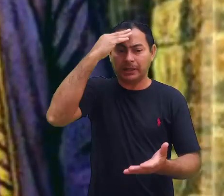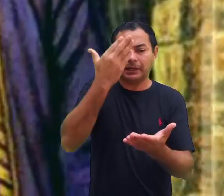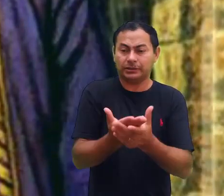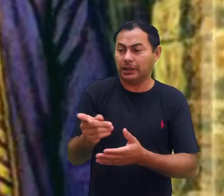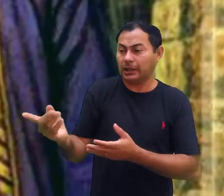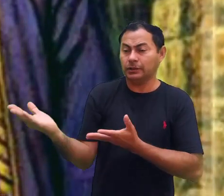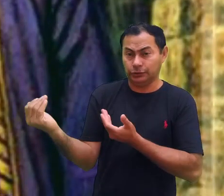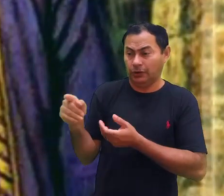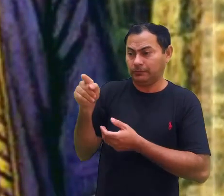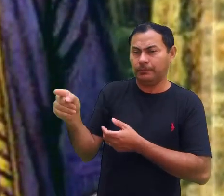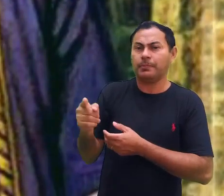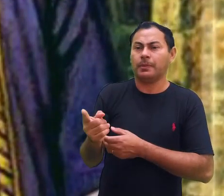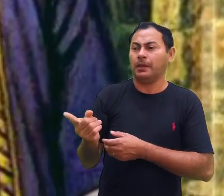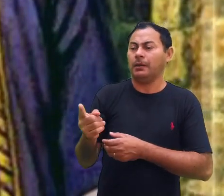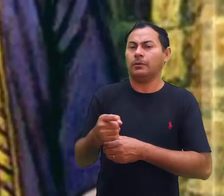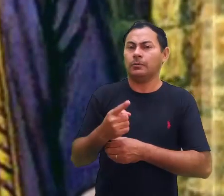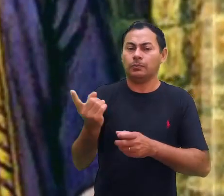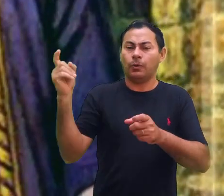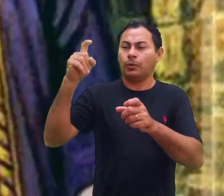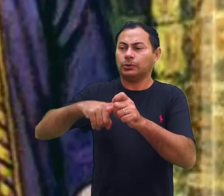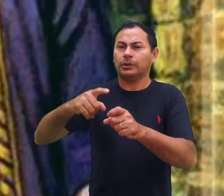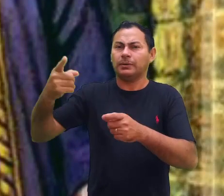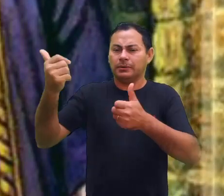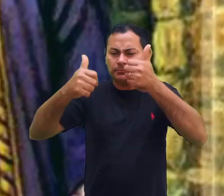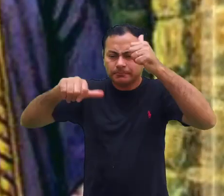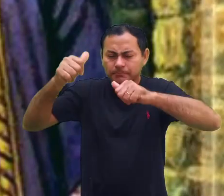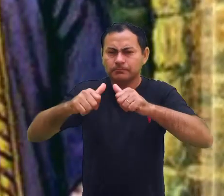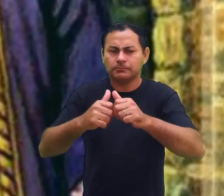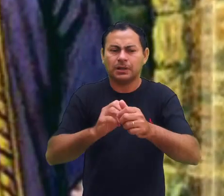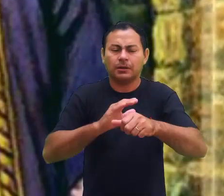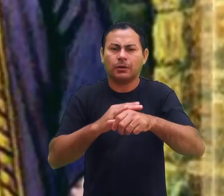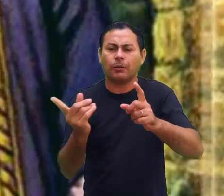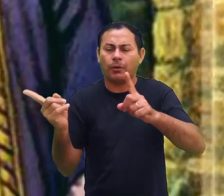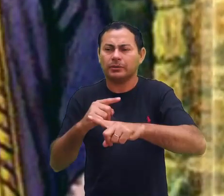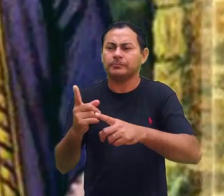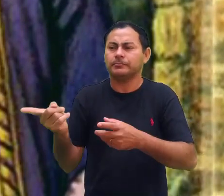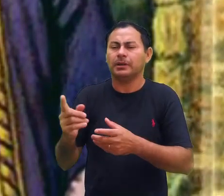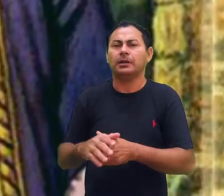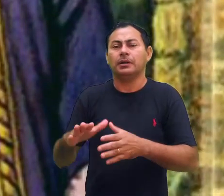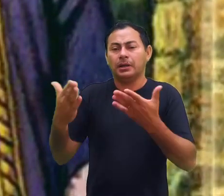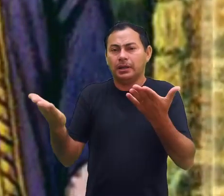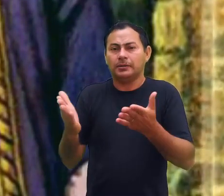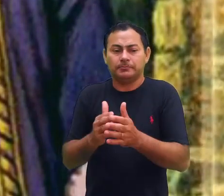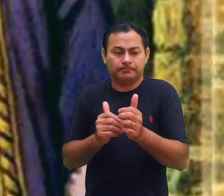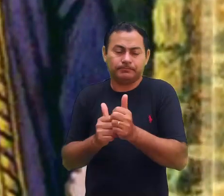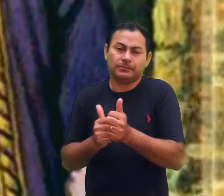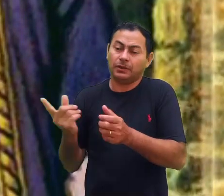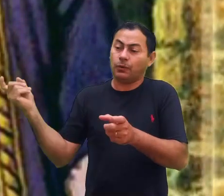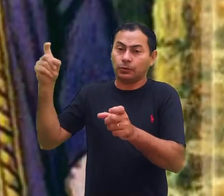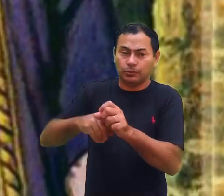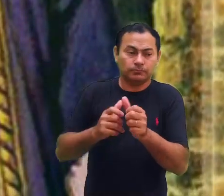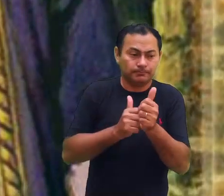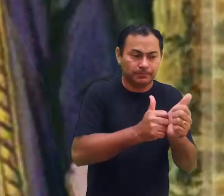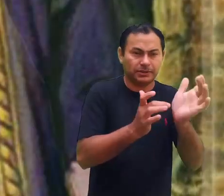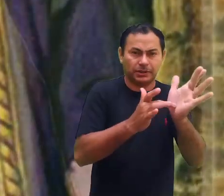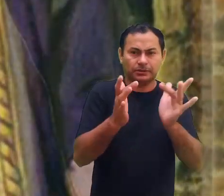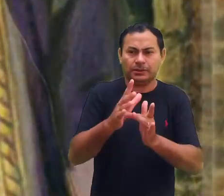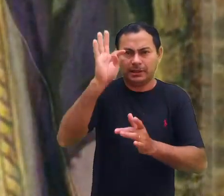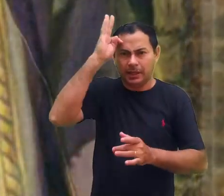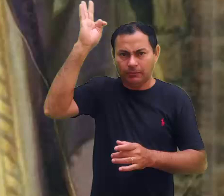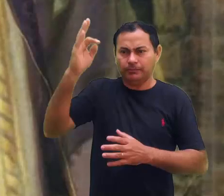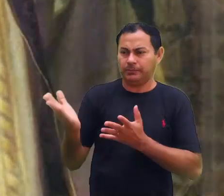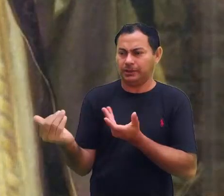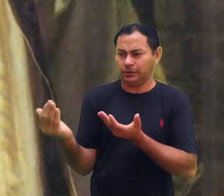acredita que aquele jovem voltou depois de avaliar os prós e contras, e ele acabou seguindo a Jesus. Segundo